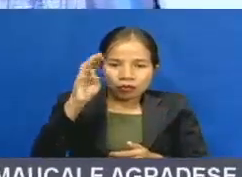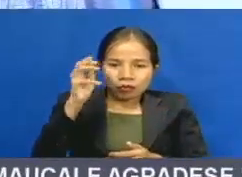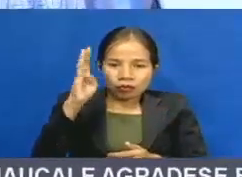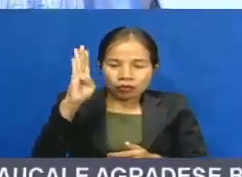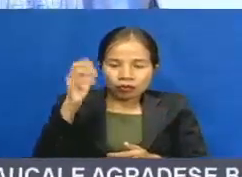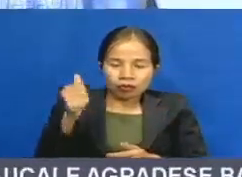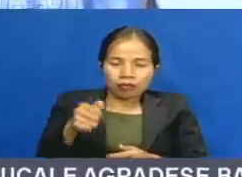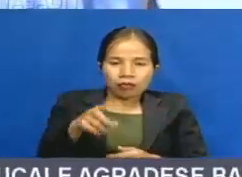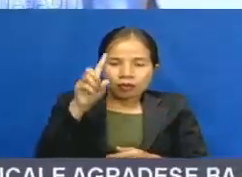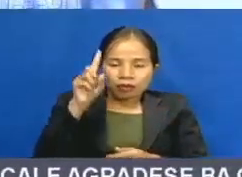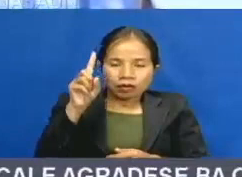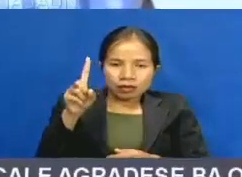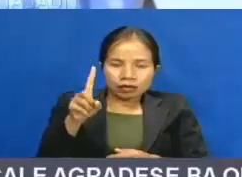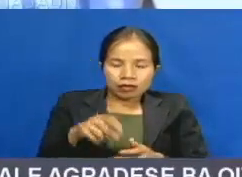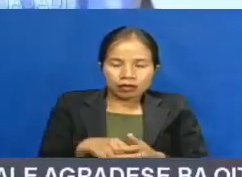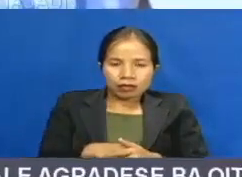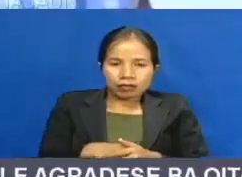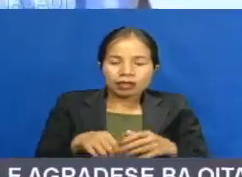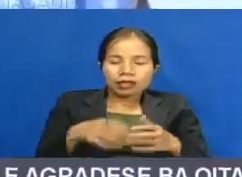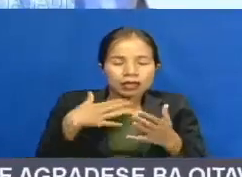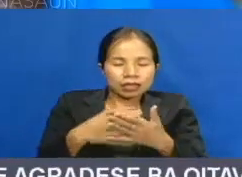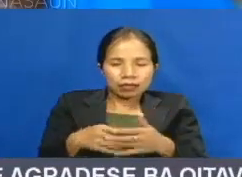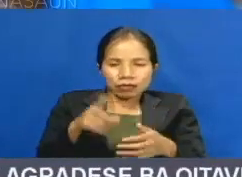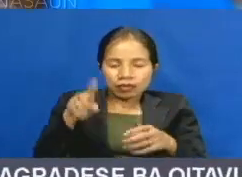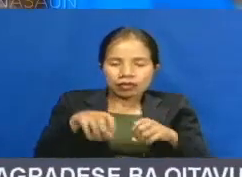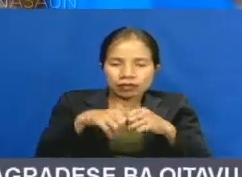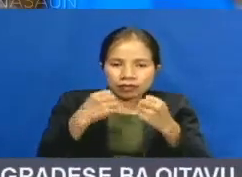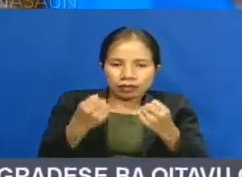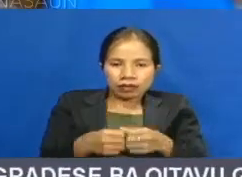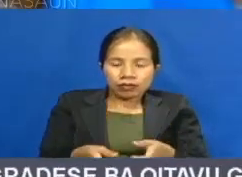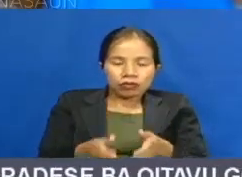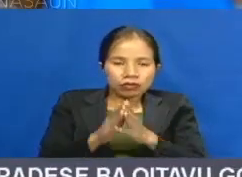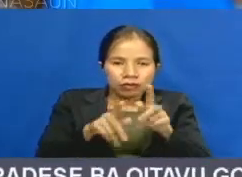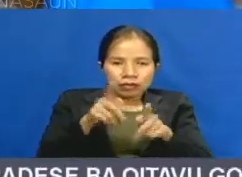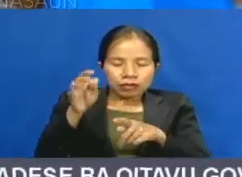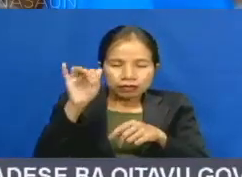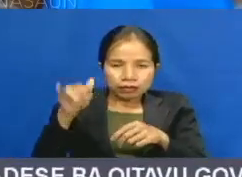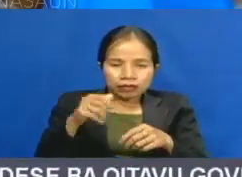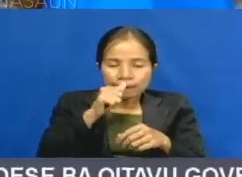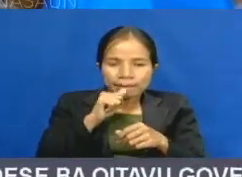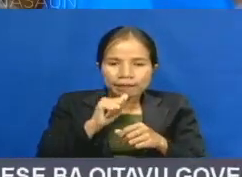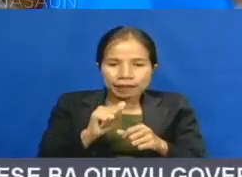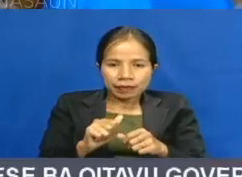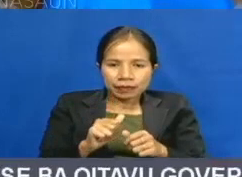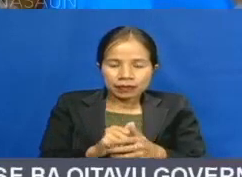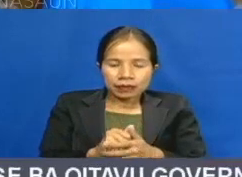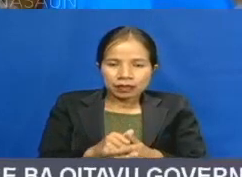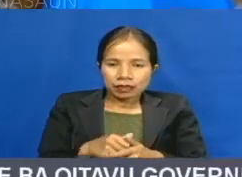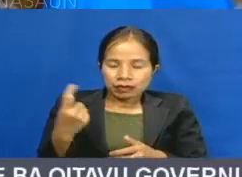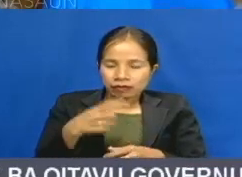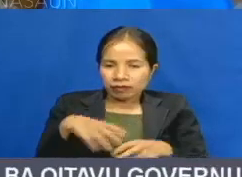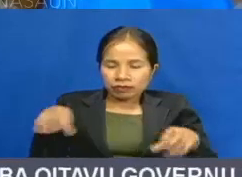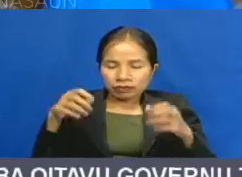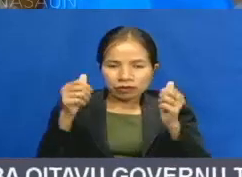ida maxina fatin avaria e husu na fatin bait a consumidor sira atu passei situan e ita na fatin serviço